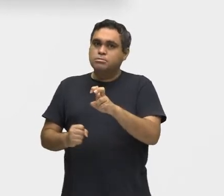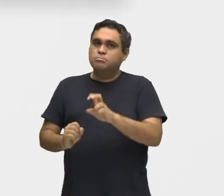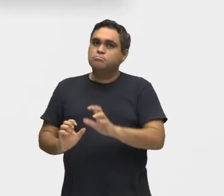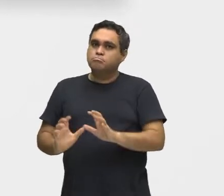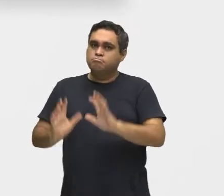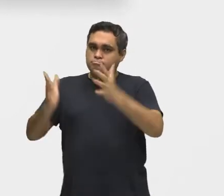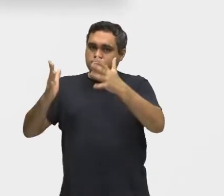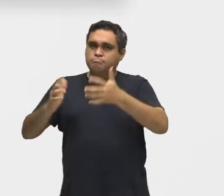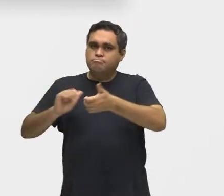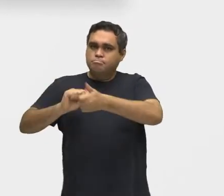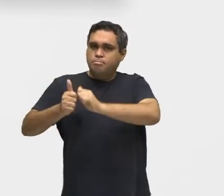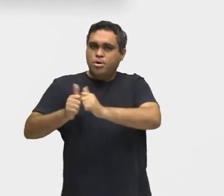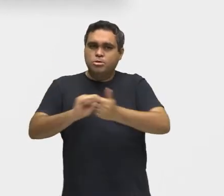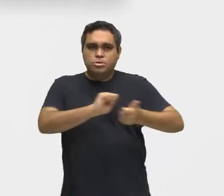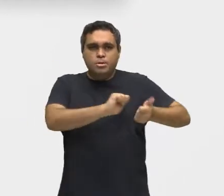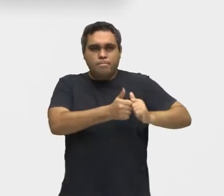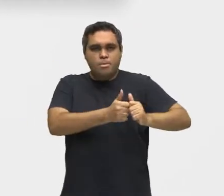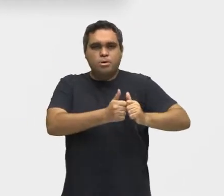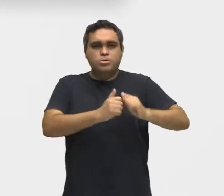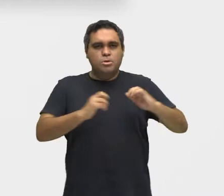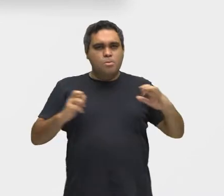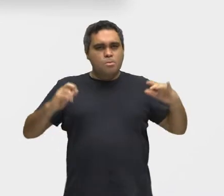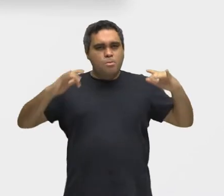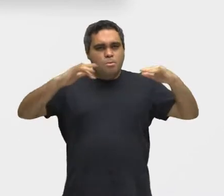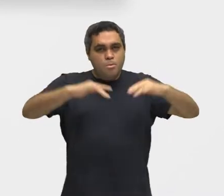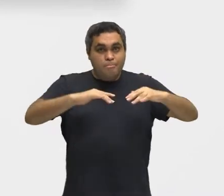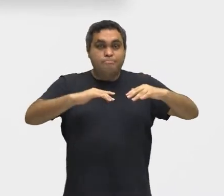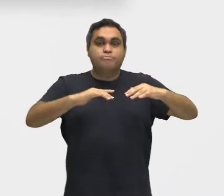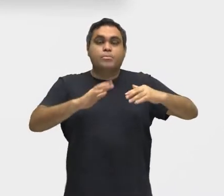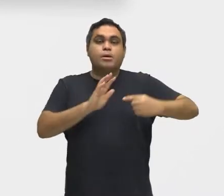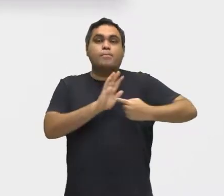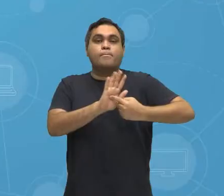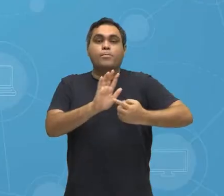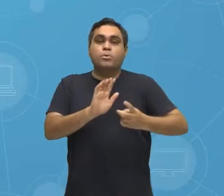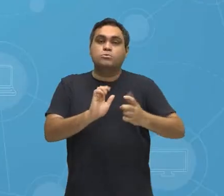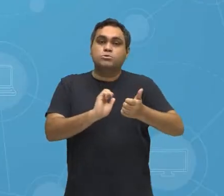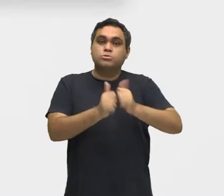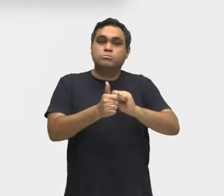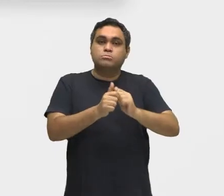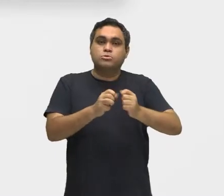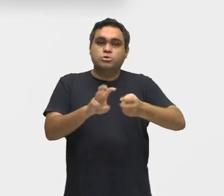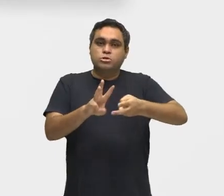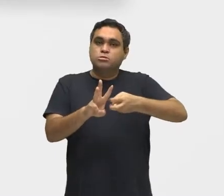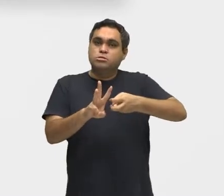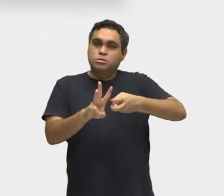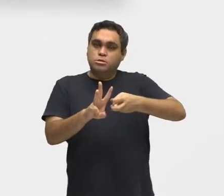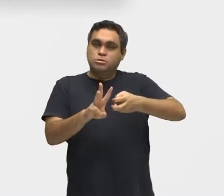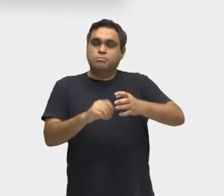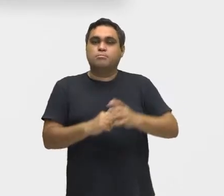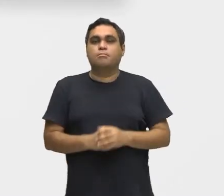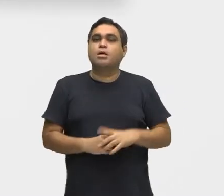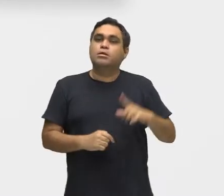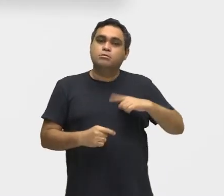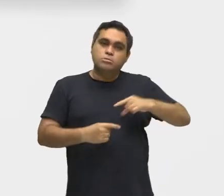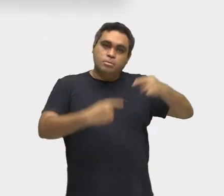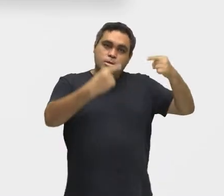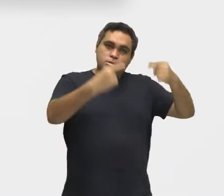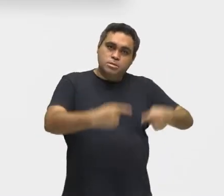aí todos os esportes indígenas, né? Uns de competição, outros